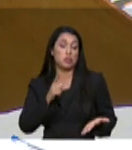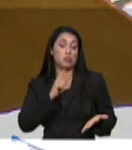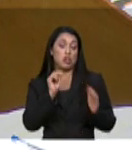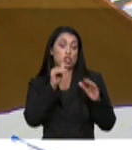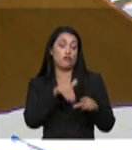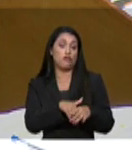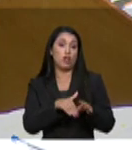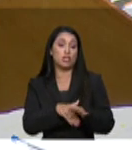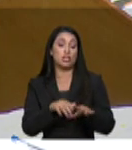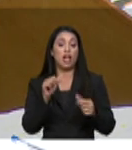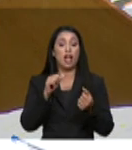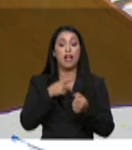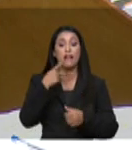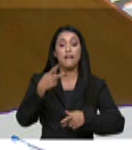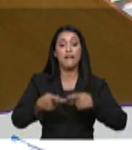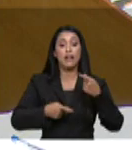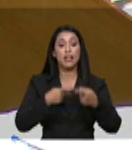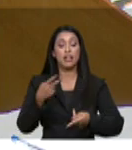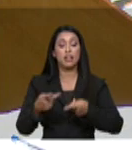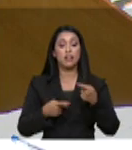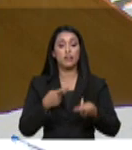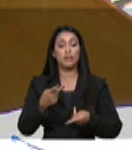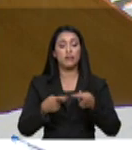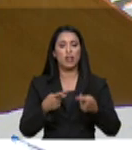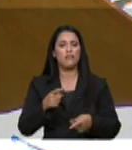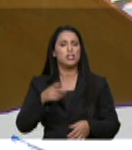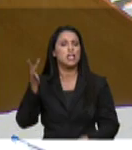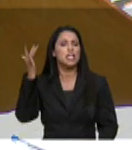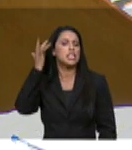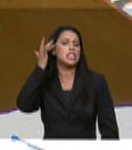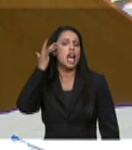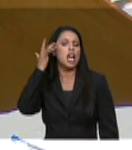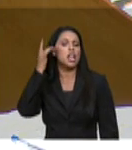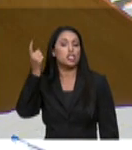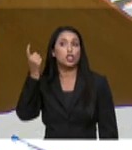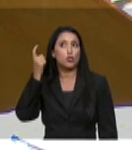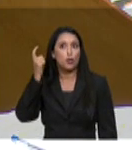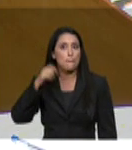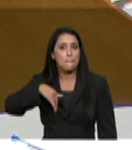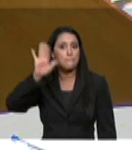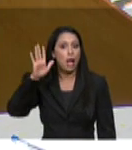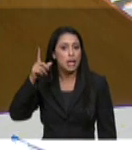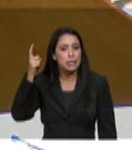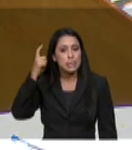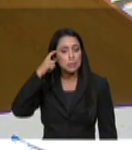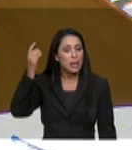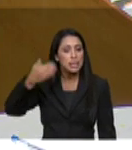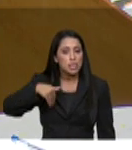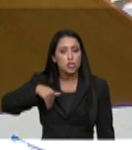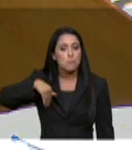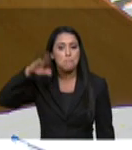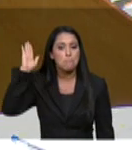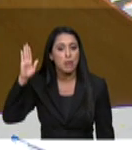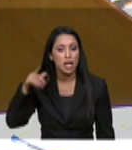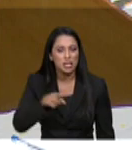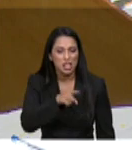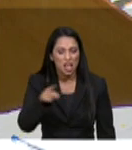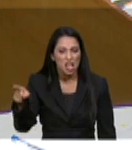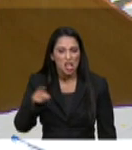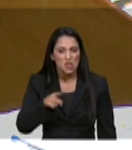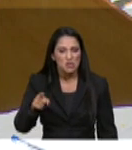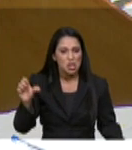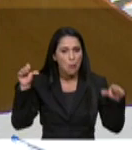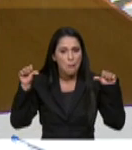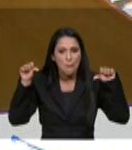e falar eu sei melhor vocês acham demais vocês pensam demais vocês são a